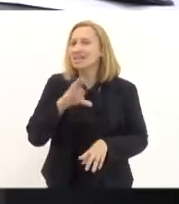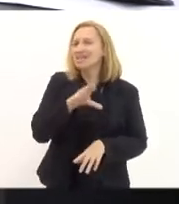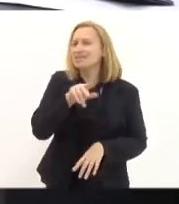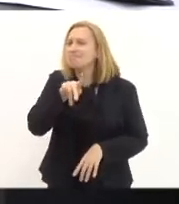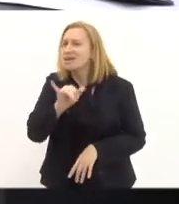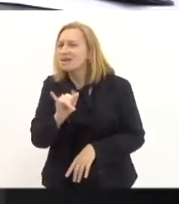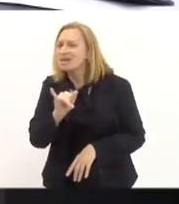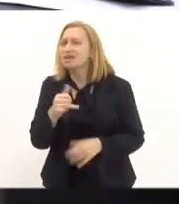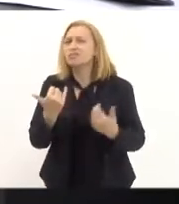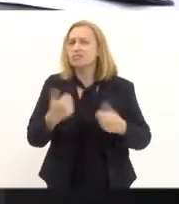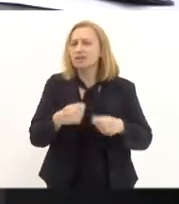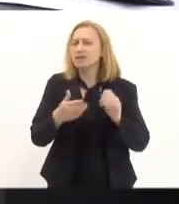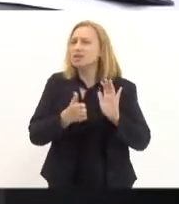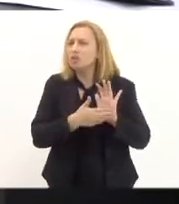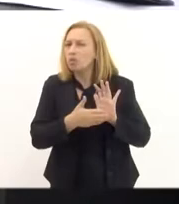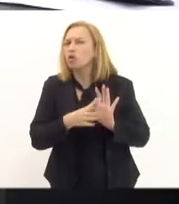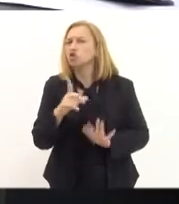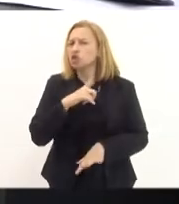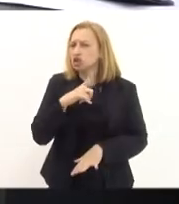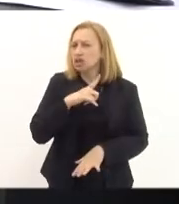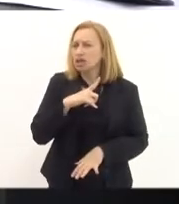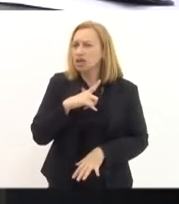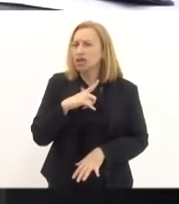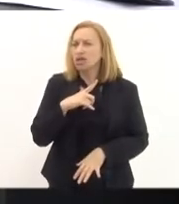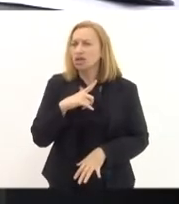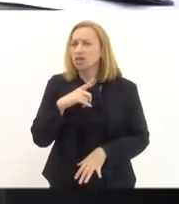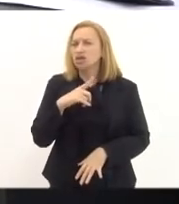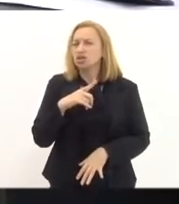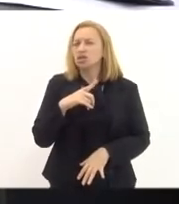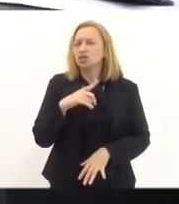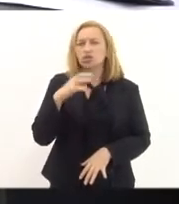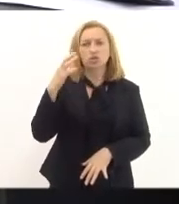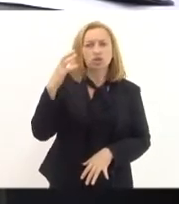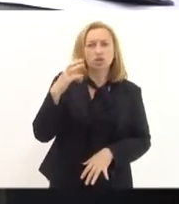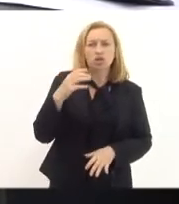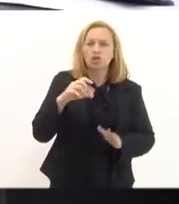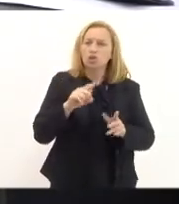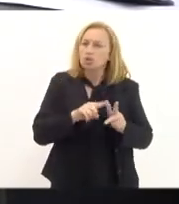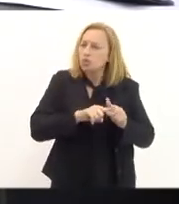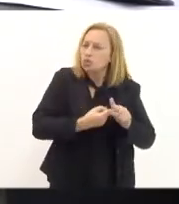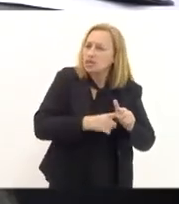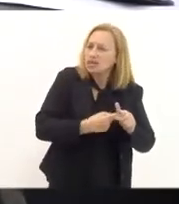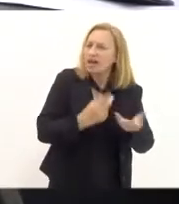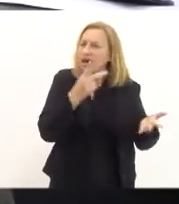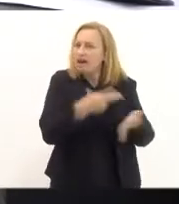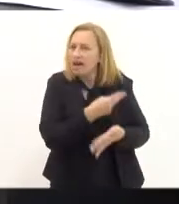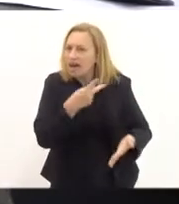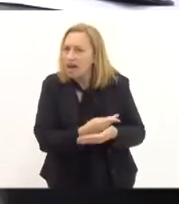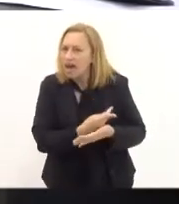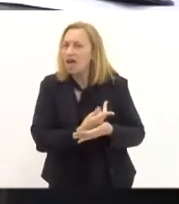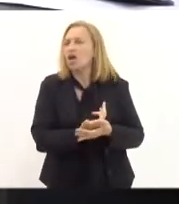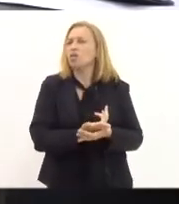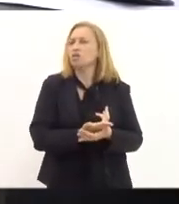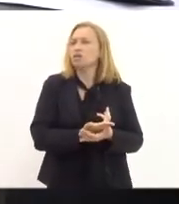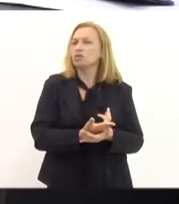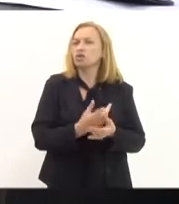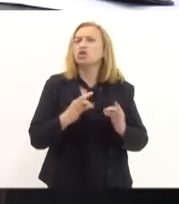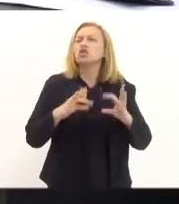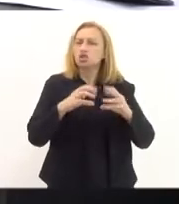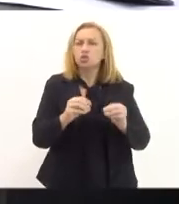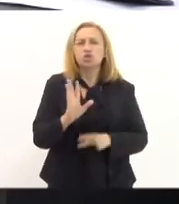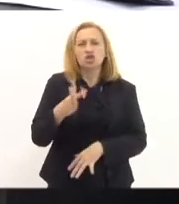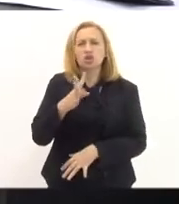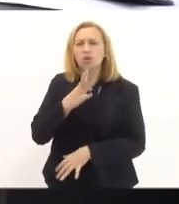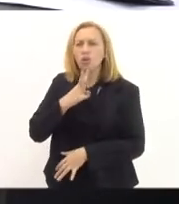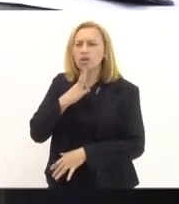CPI tem que ter a proposta de punir responsáveis de corrigir erros de tudo que a gente